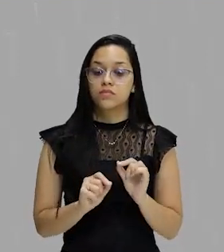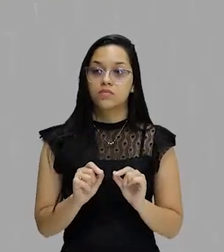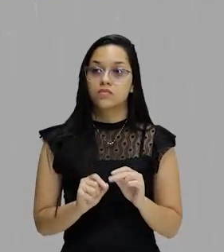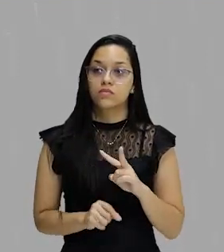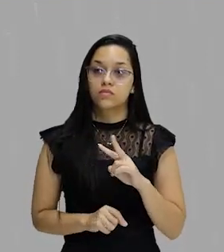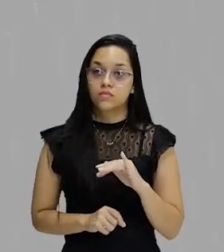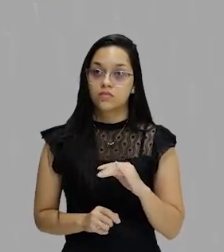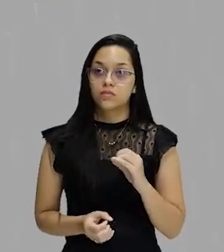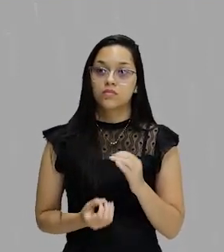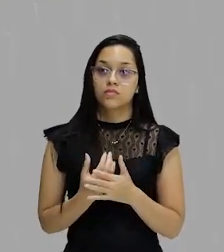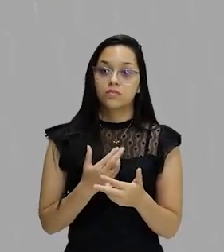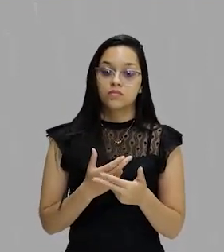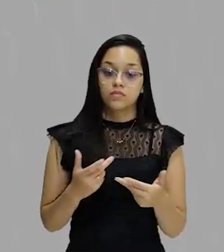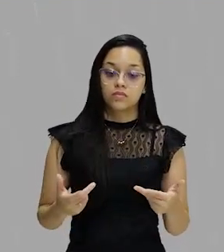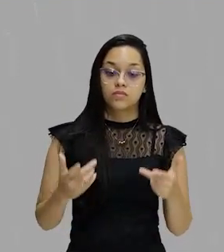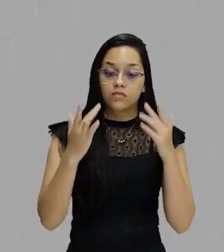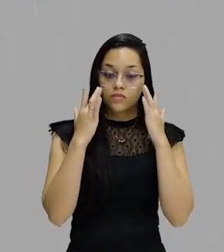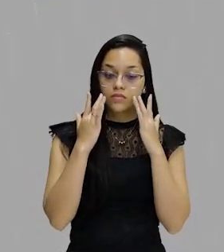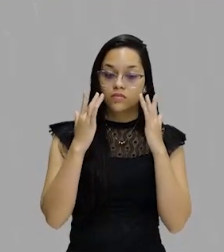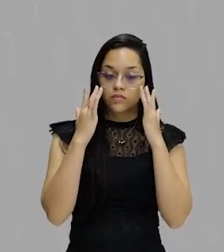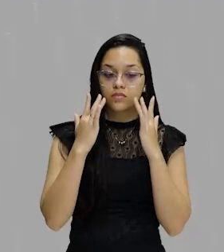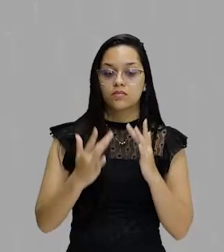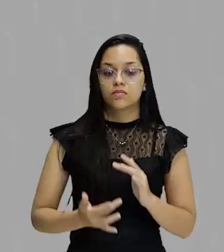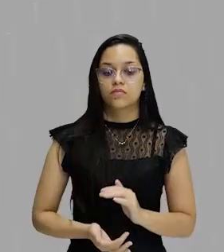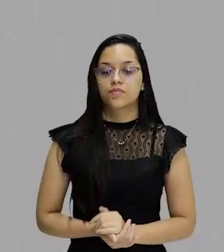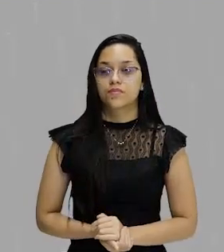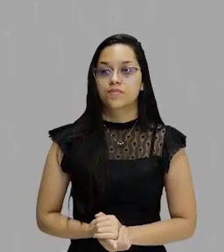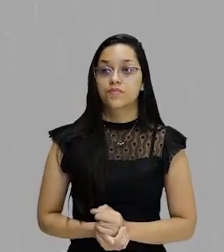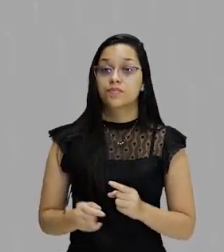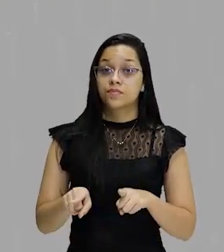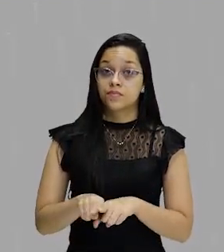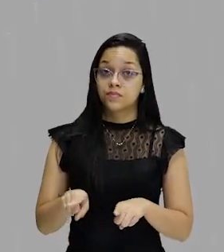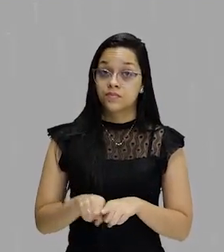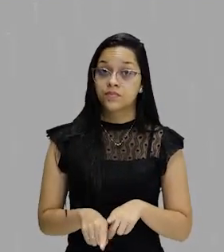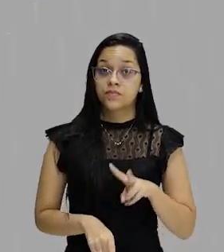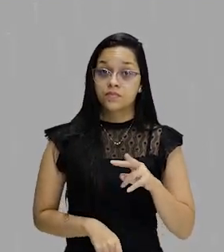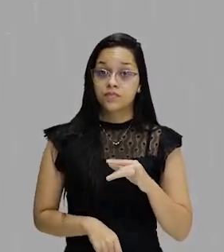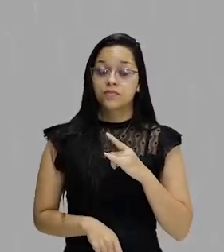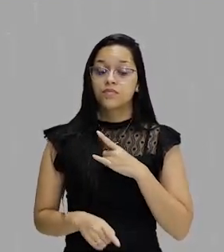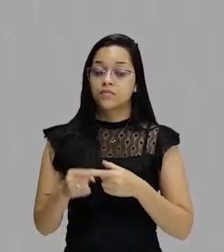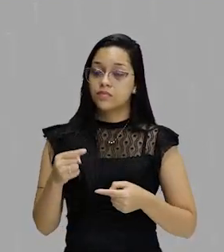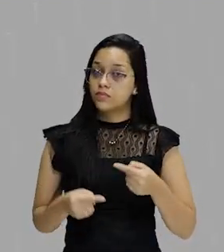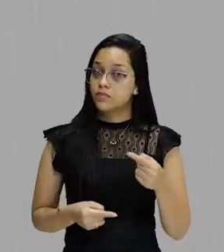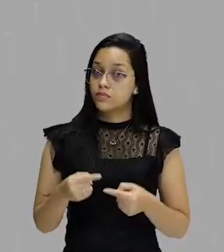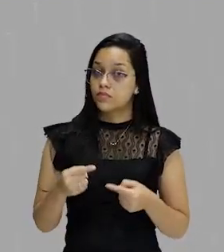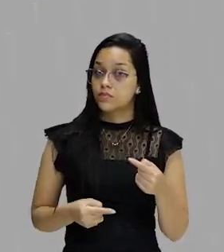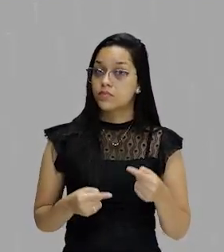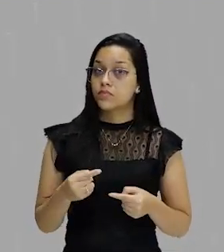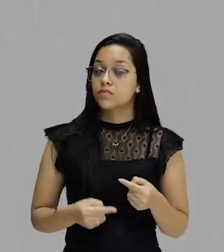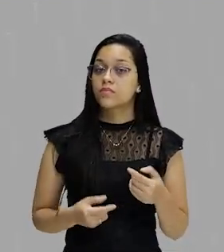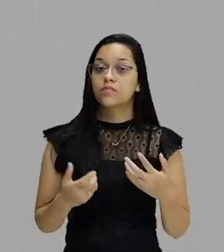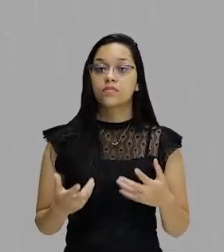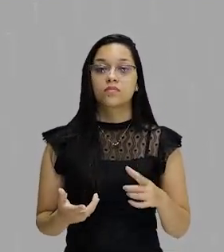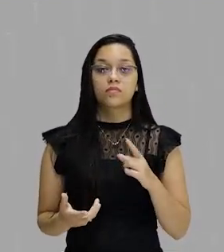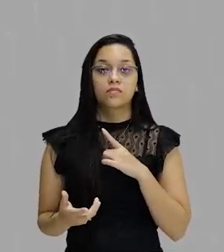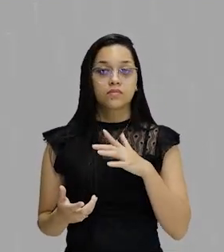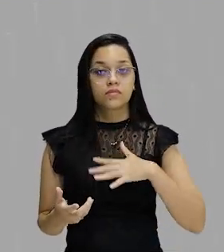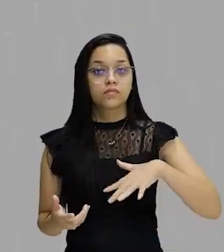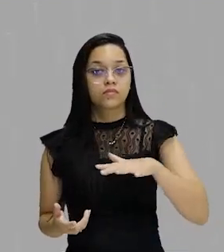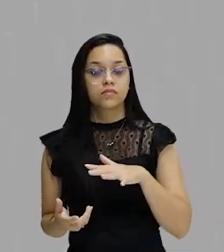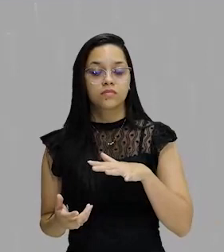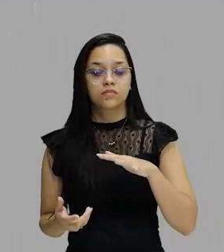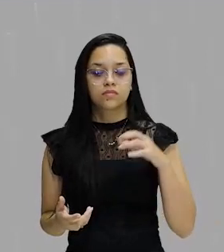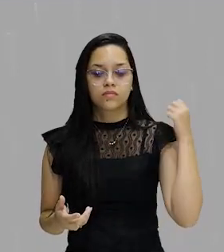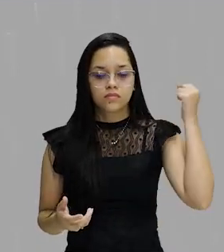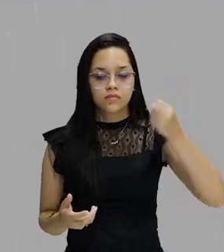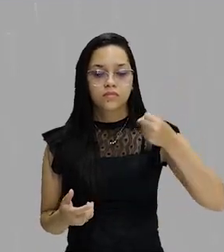vai produzir milhares de peças. E ele vai trazer o debate para o campo